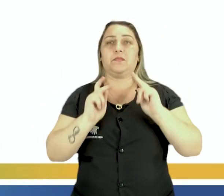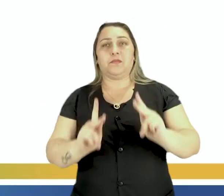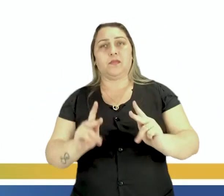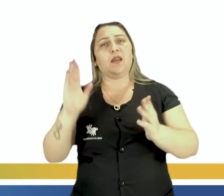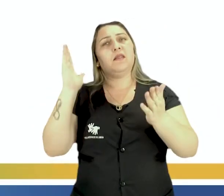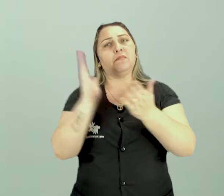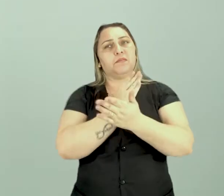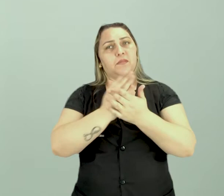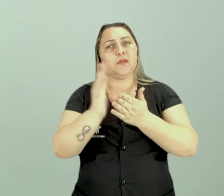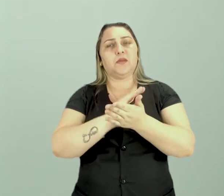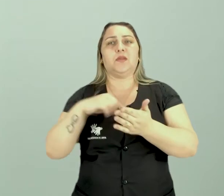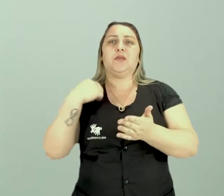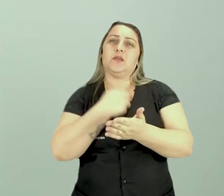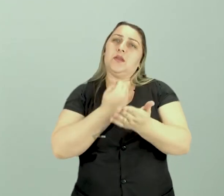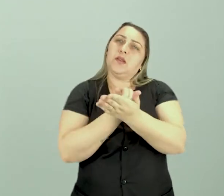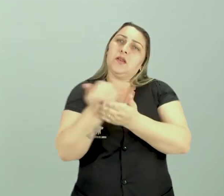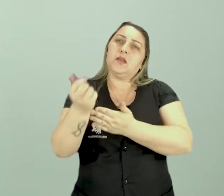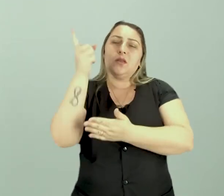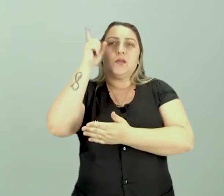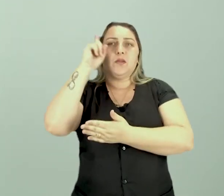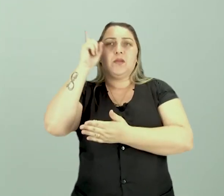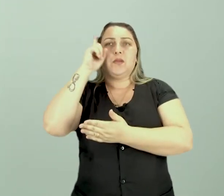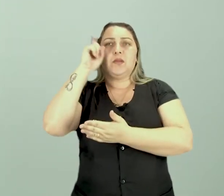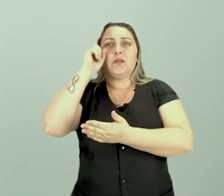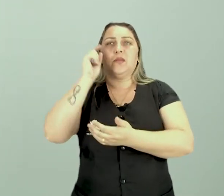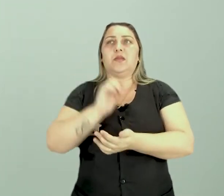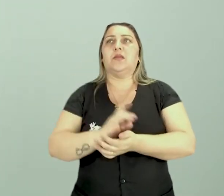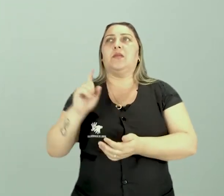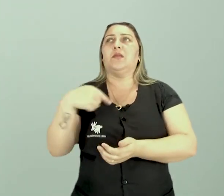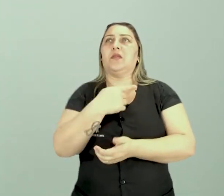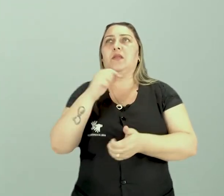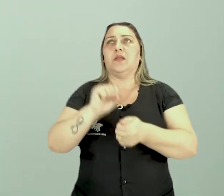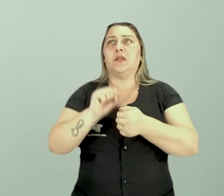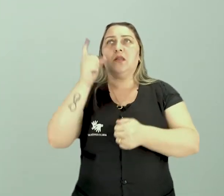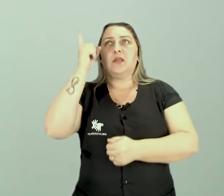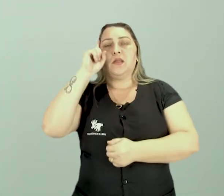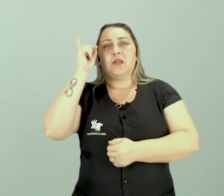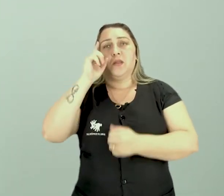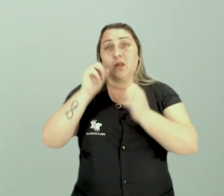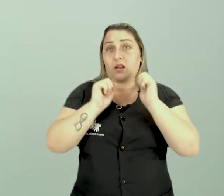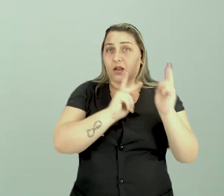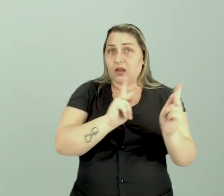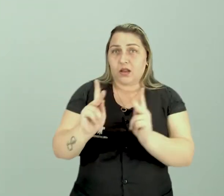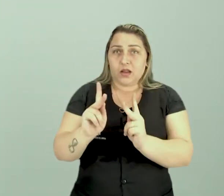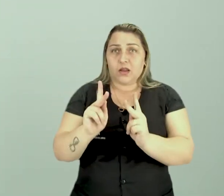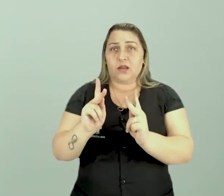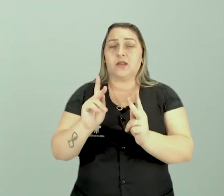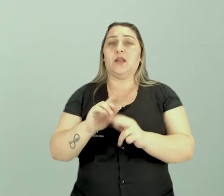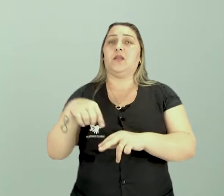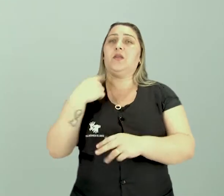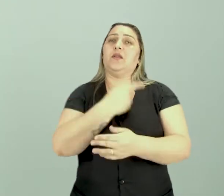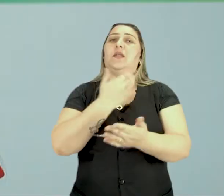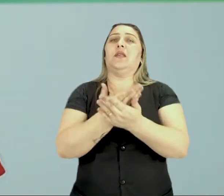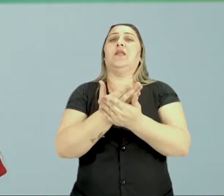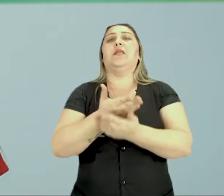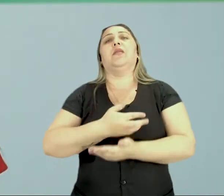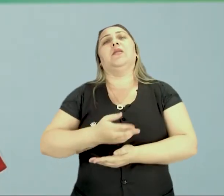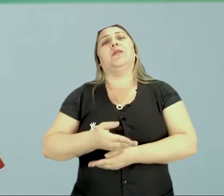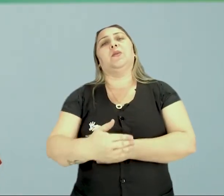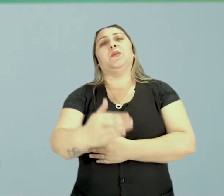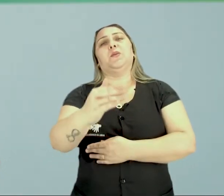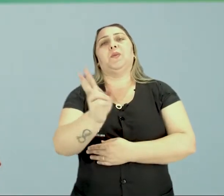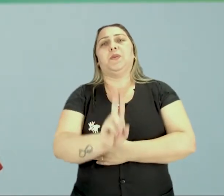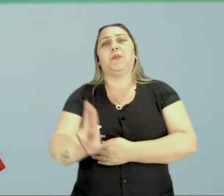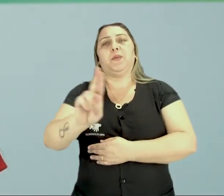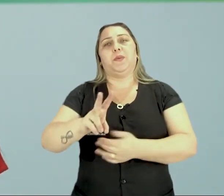são algumas das nossas ações diárias, ações de rotina, né, que nós fazemos todos os dias, ok? E no decorrer da nossa aula de hoje, nós vamos usar